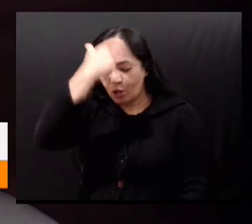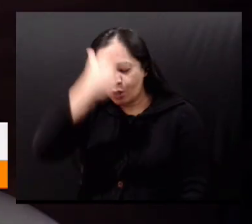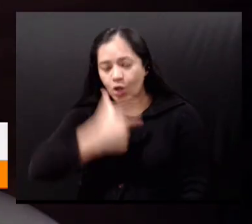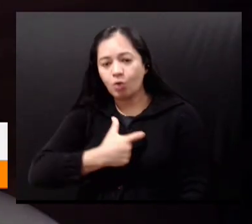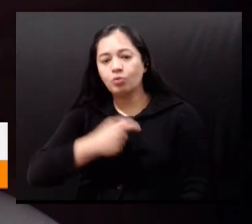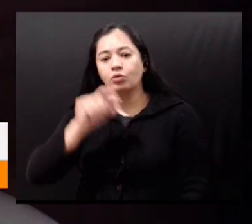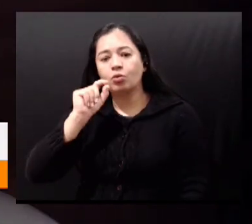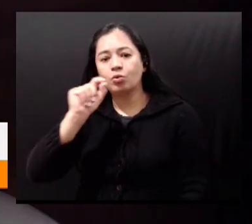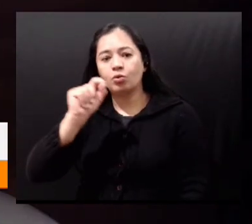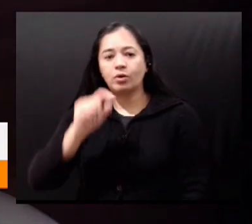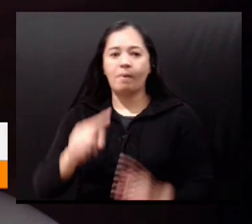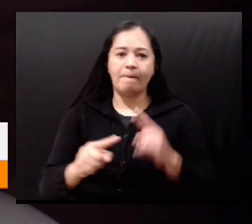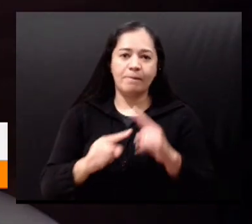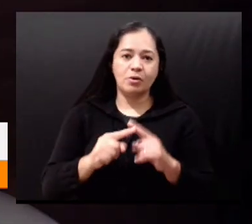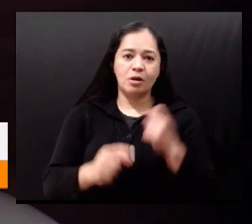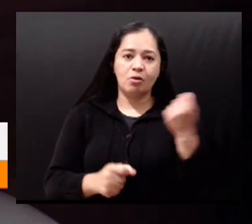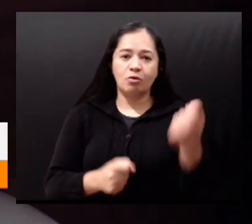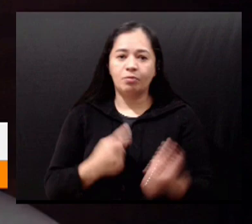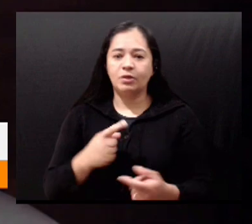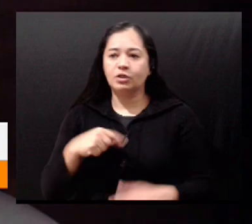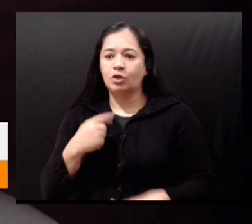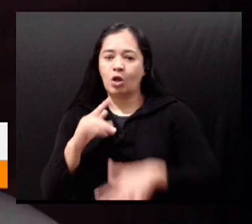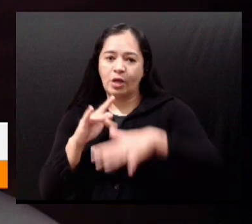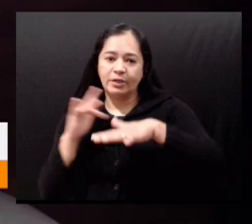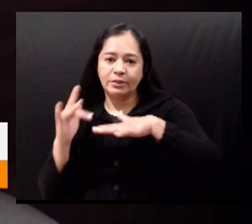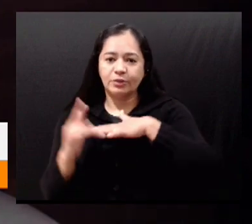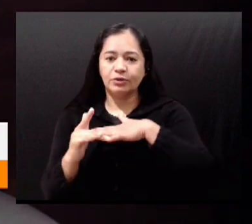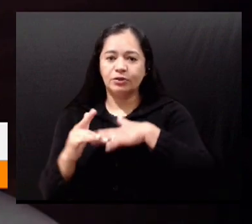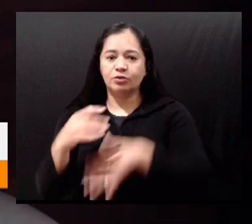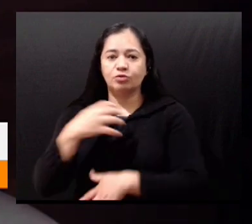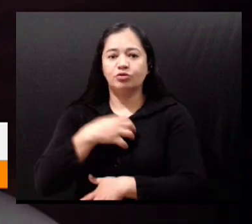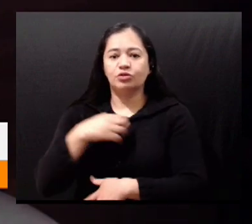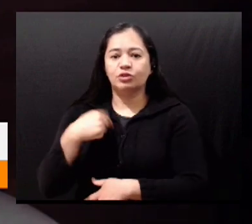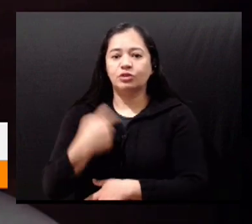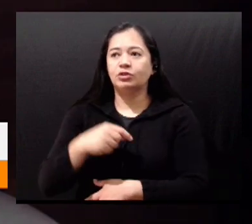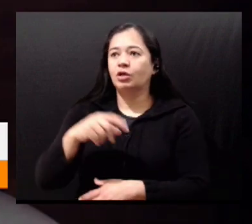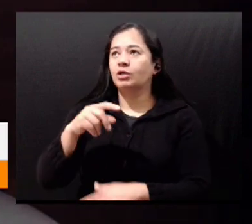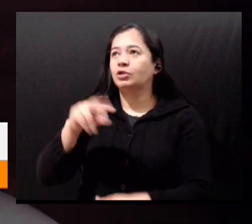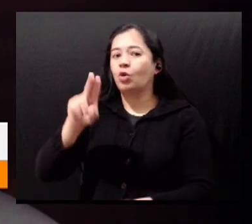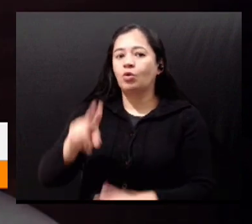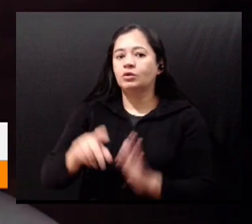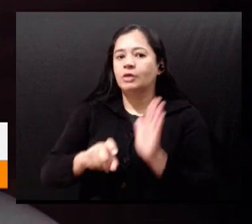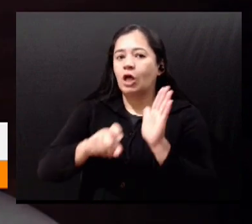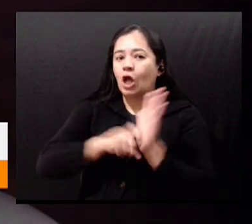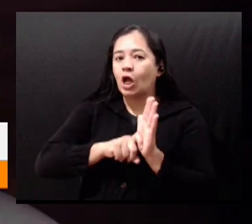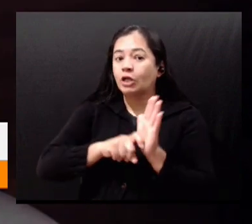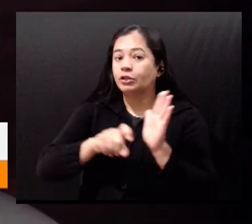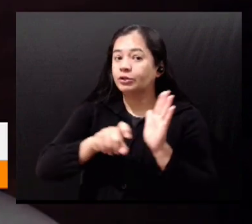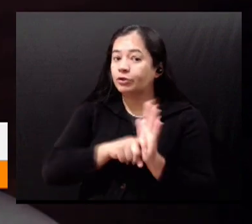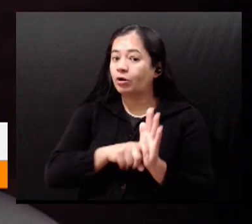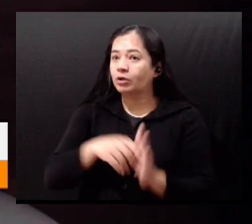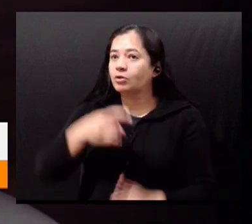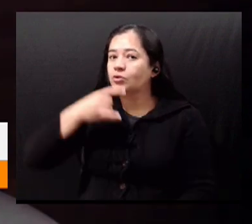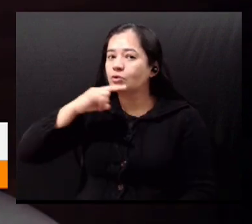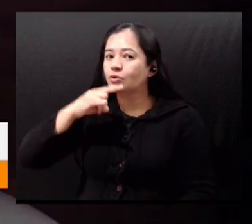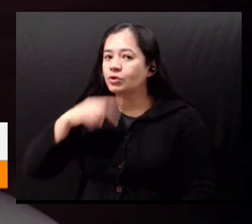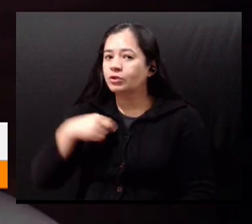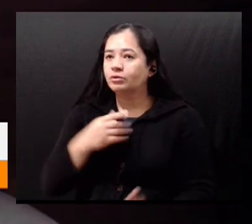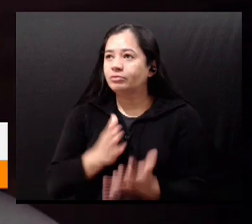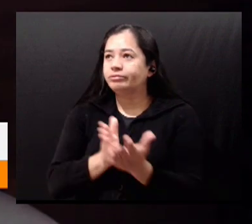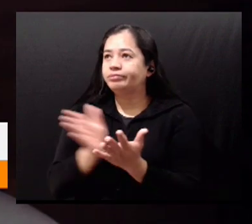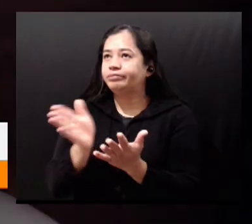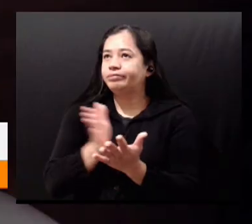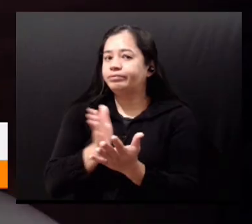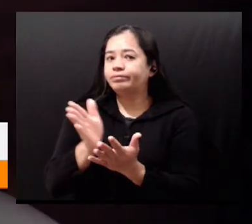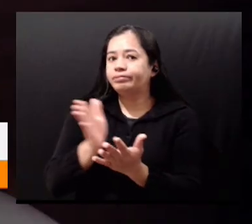gente usa a rede social da mesma forma que a gente usa a droga, a bebida, que a gente se desvia das nossas emoções para